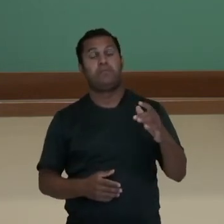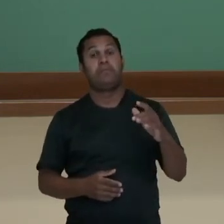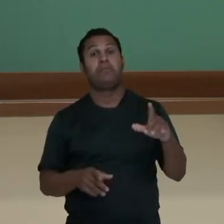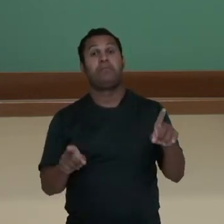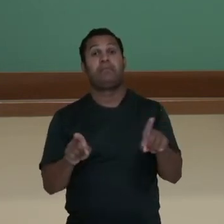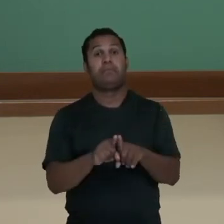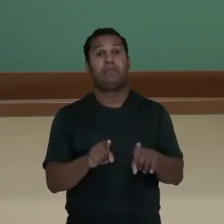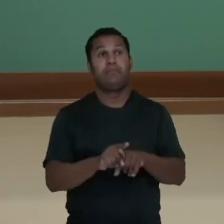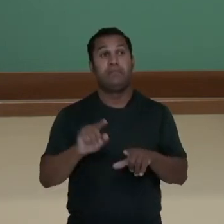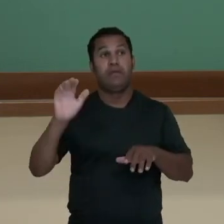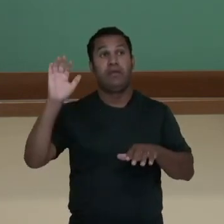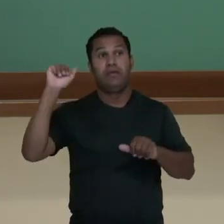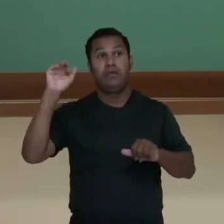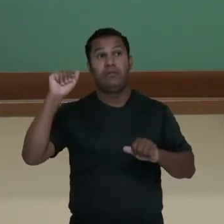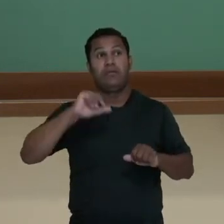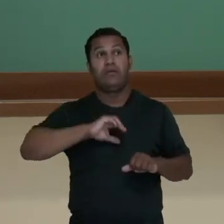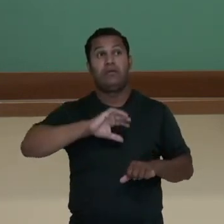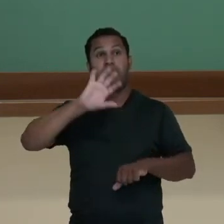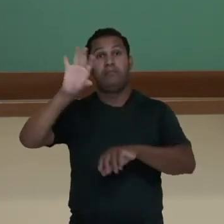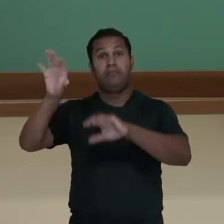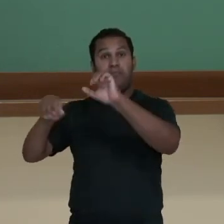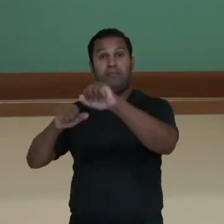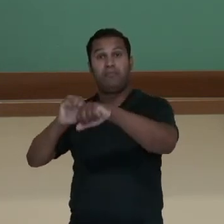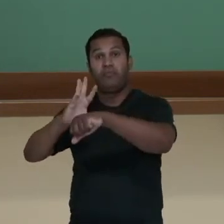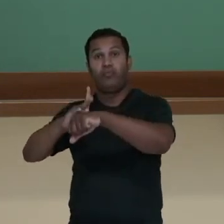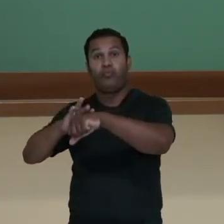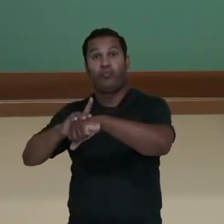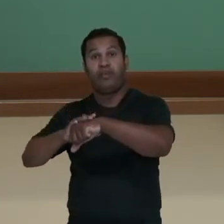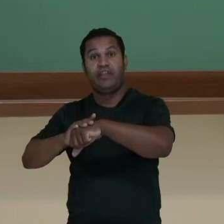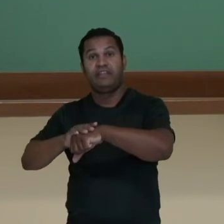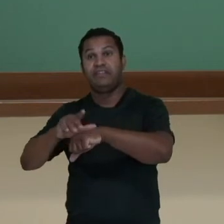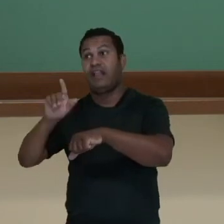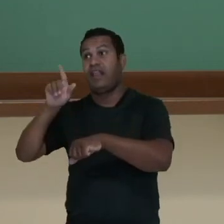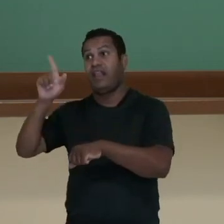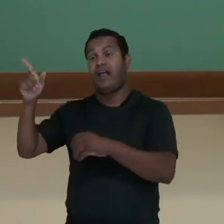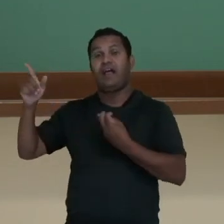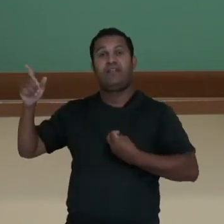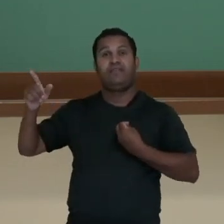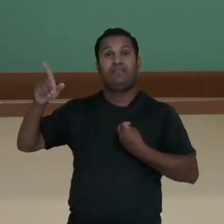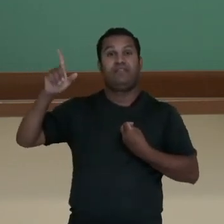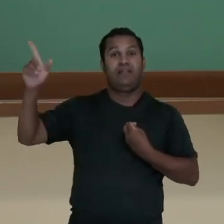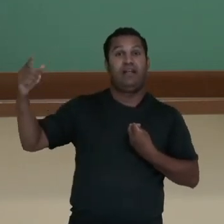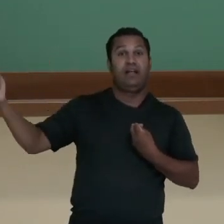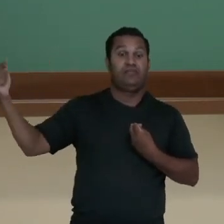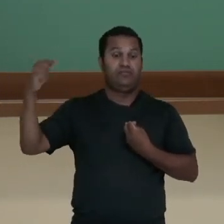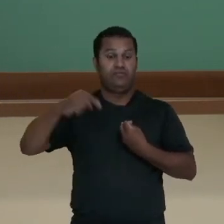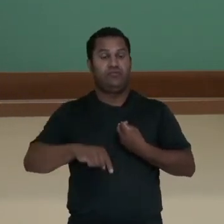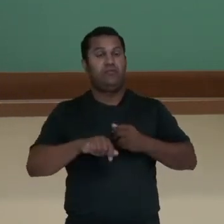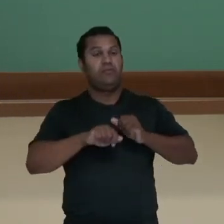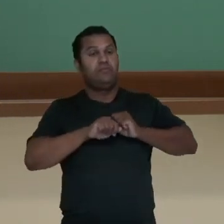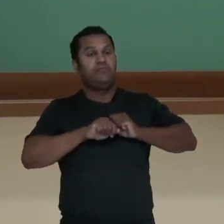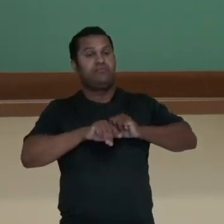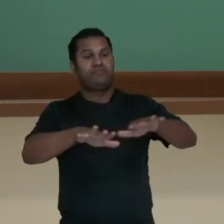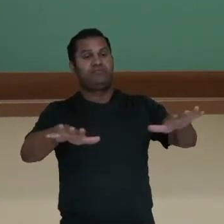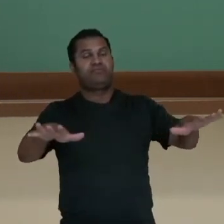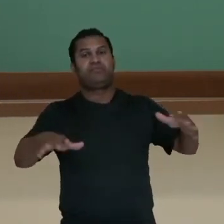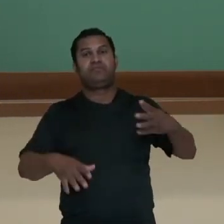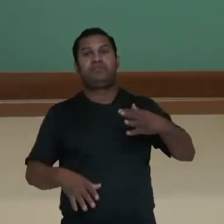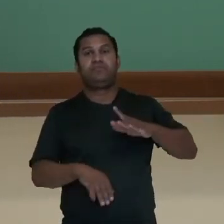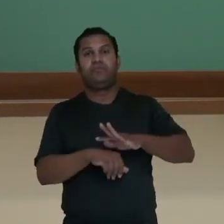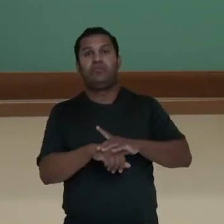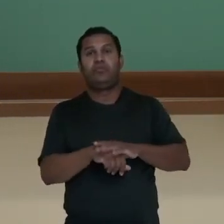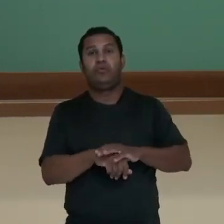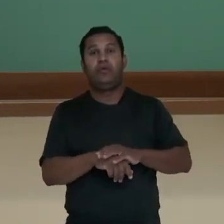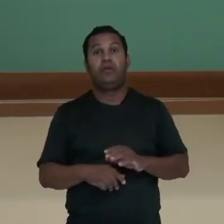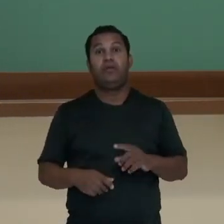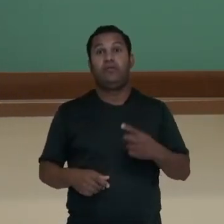europeus também contribuíram para que essa população fosse dizimada, uma vez que eles não possuíam anticorpos, nunca tiveram